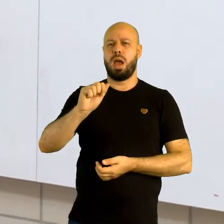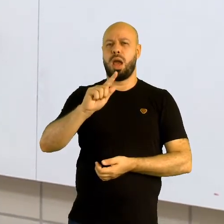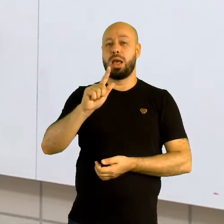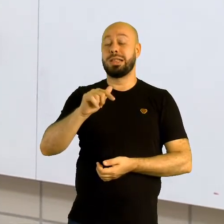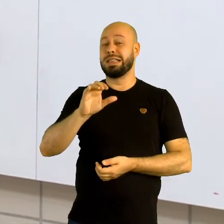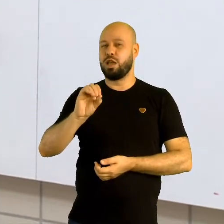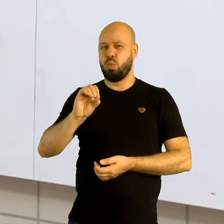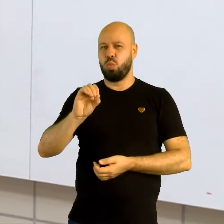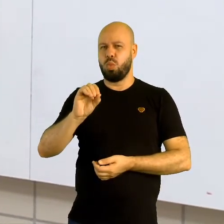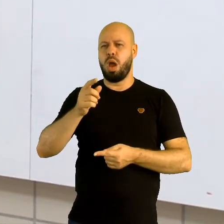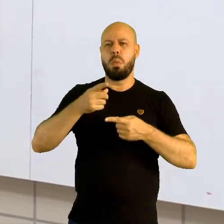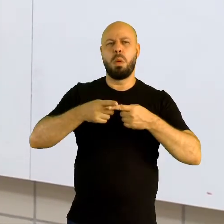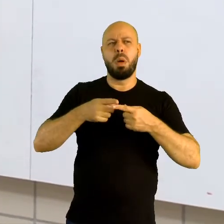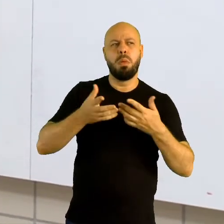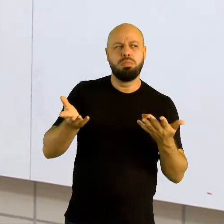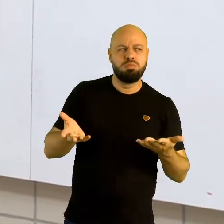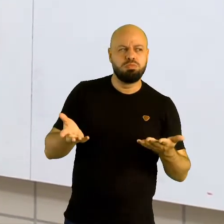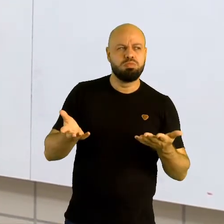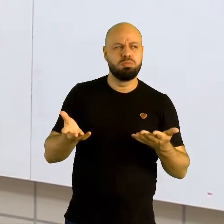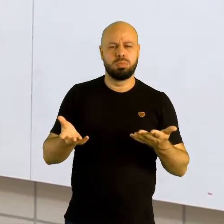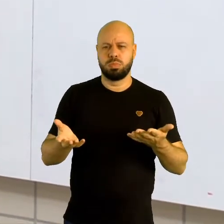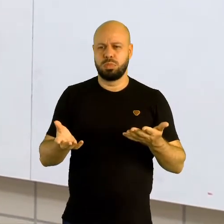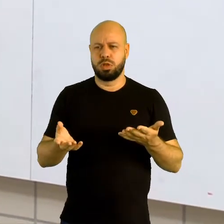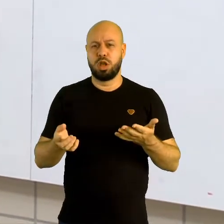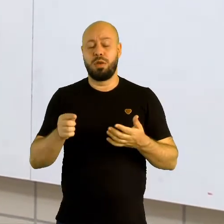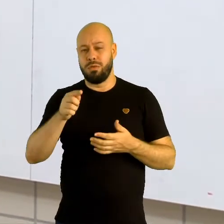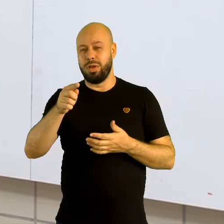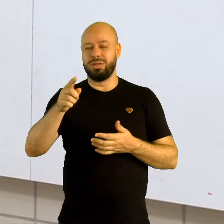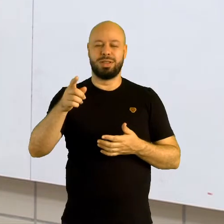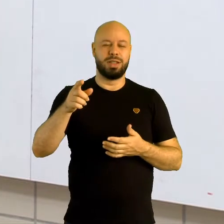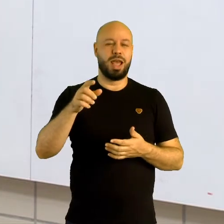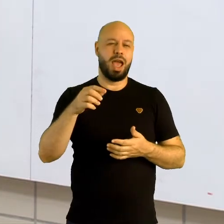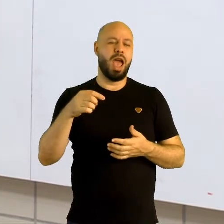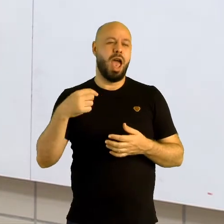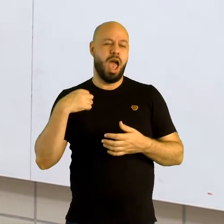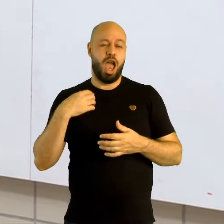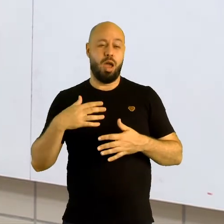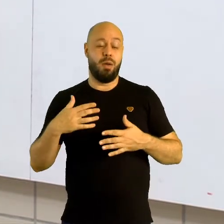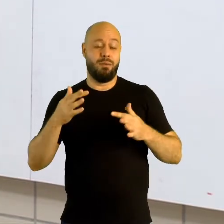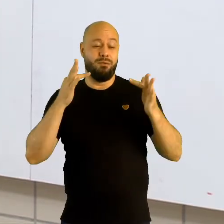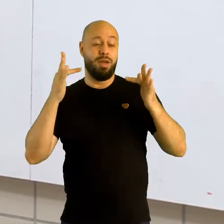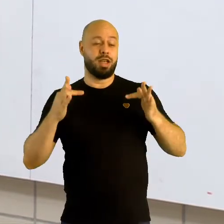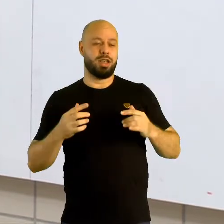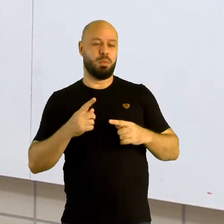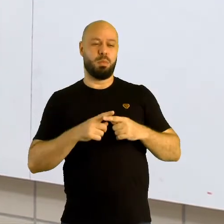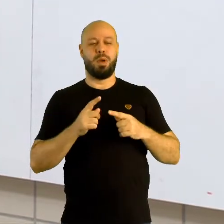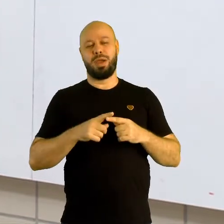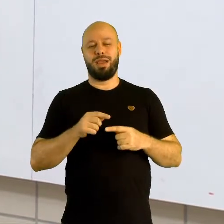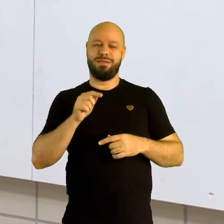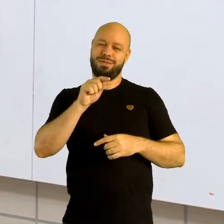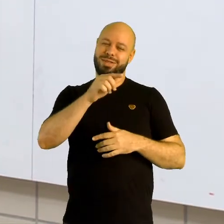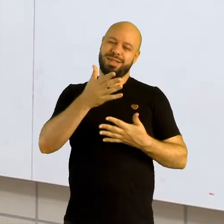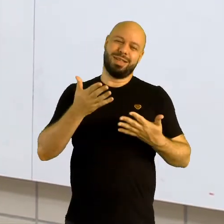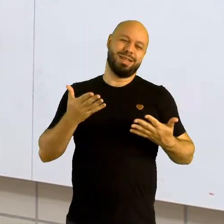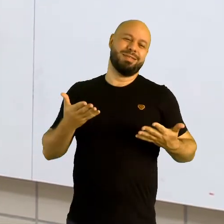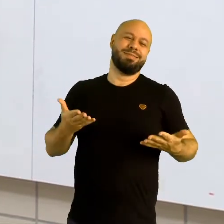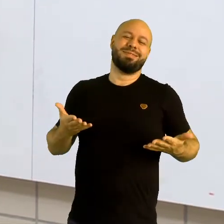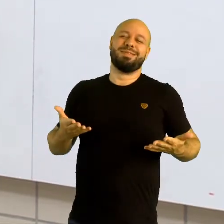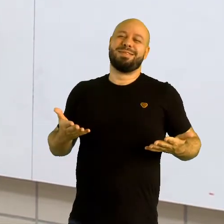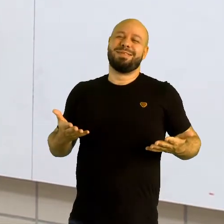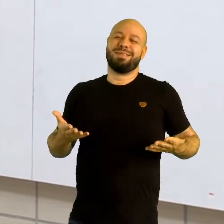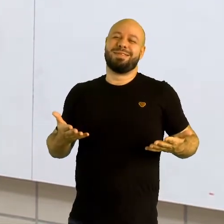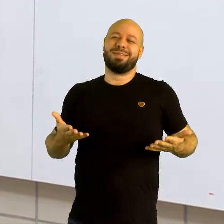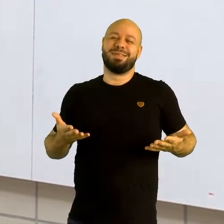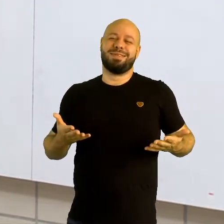am happier today, né? Você é o motivo pelo qual estou feliz hoje, alright? Então,